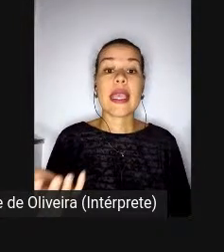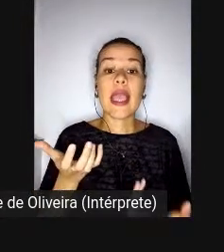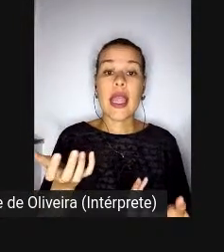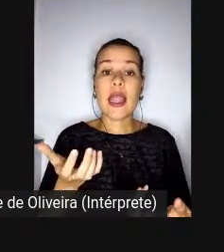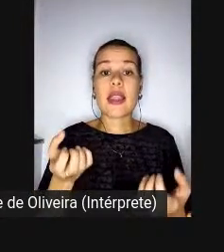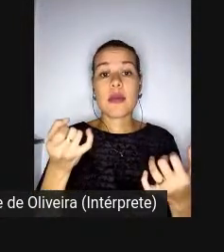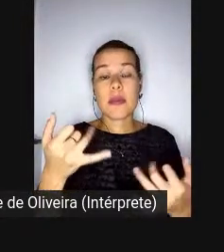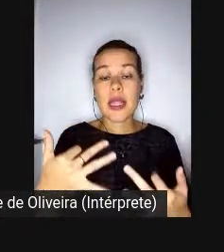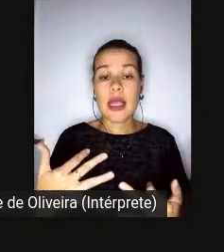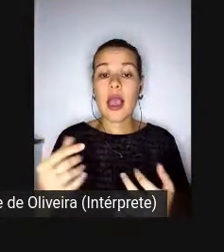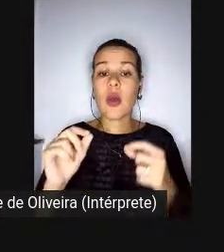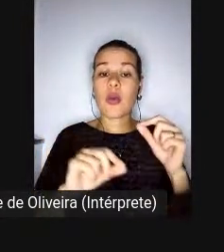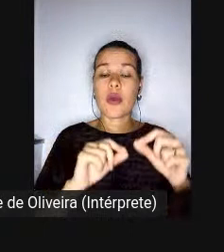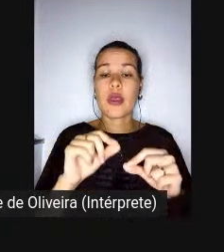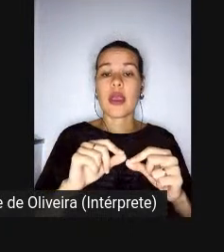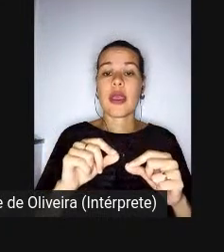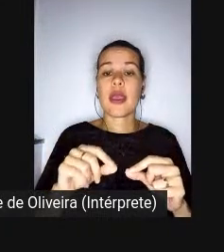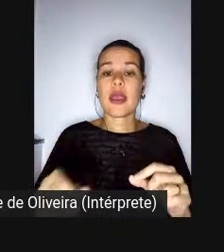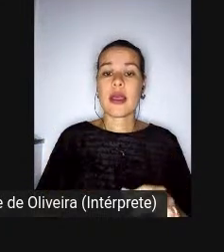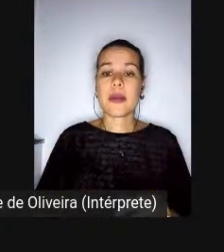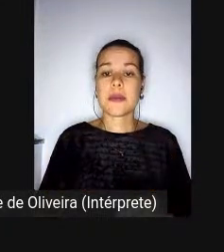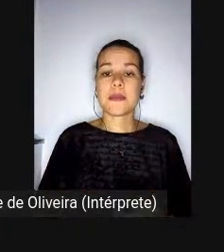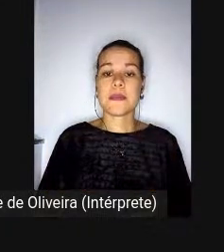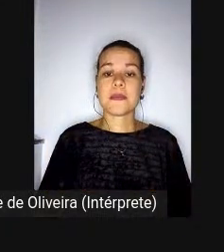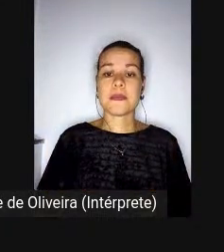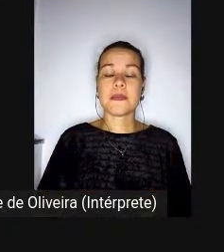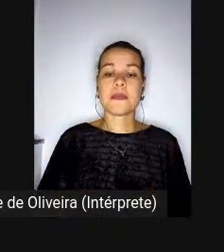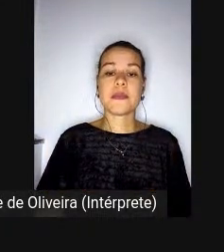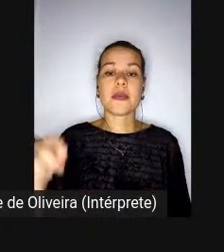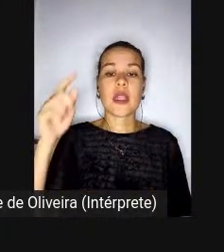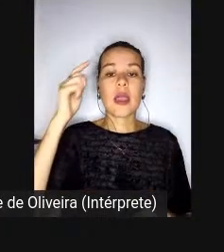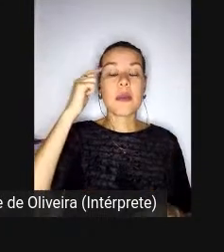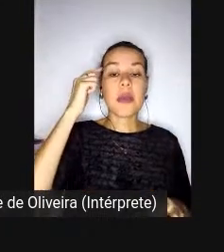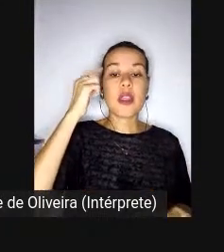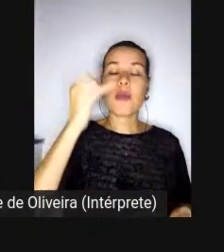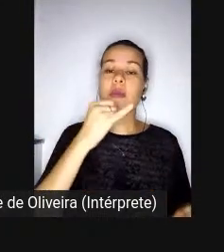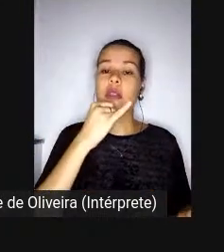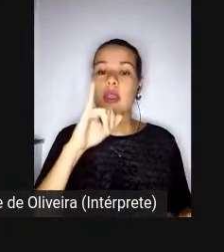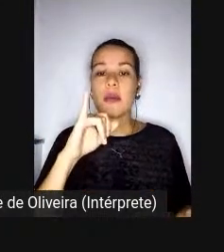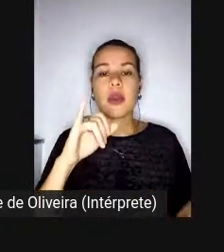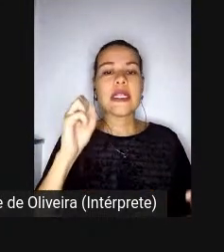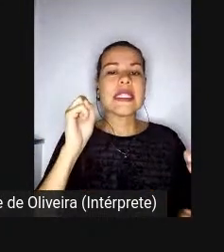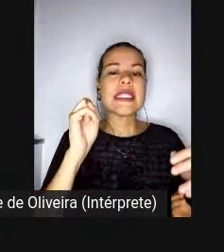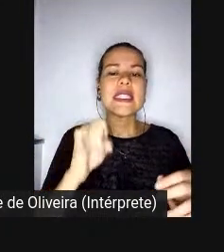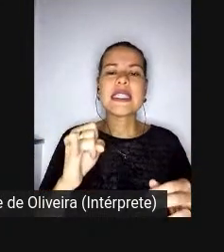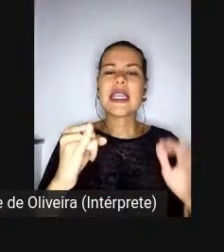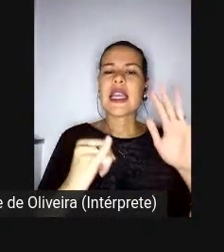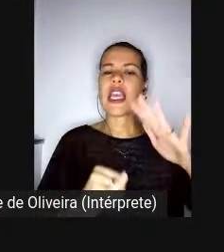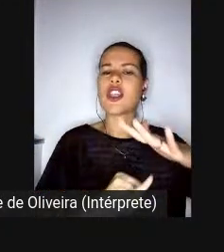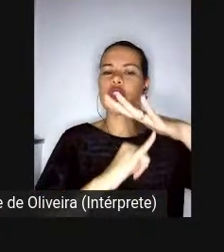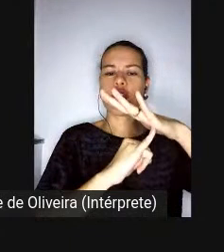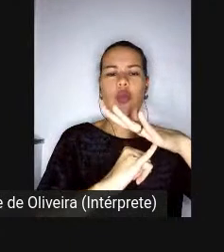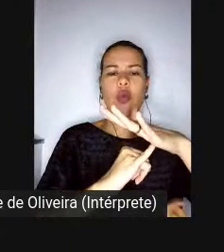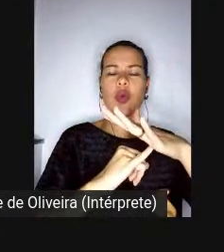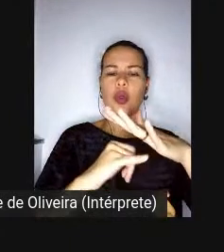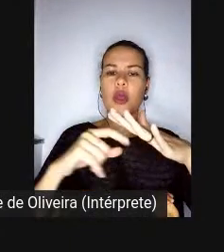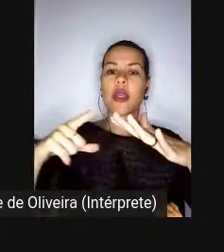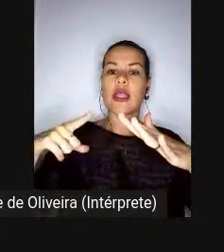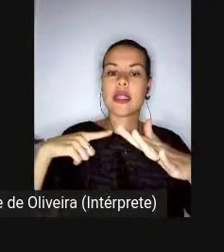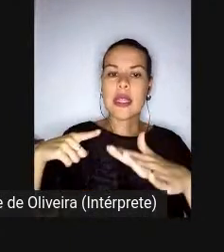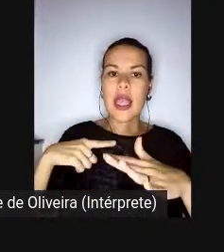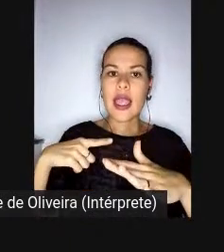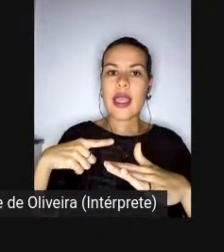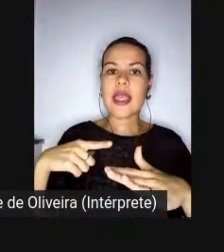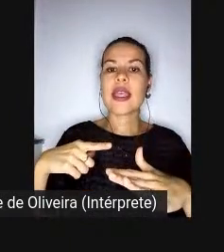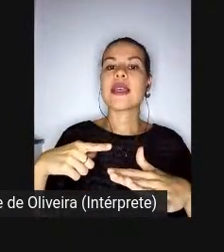nessa abertura do evento é eu sempre penso assim mas se Instituto Federal ele não existisse ensino então pouco faz